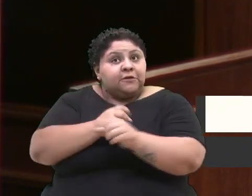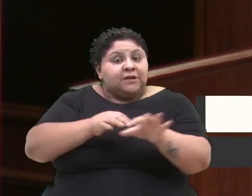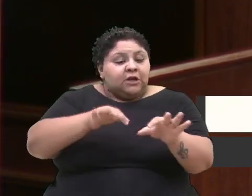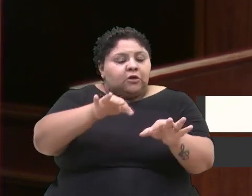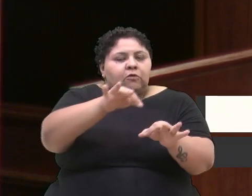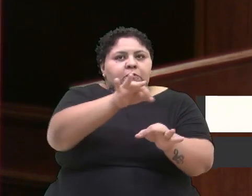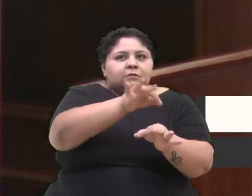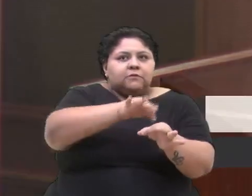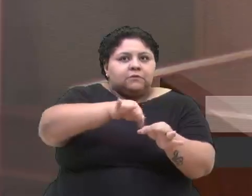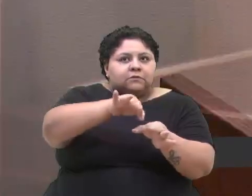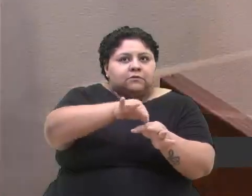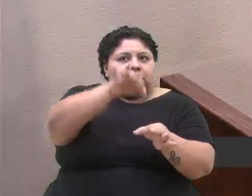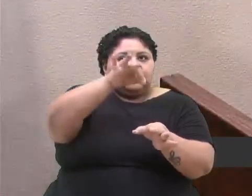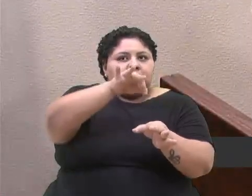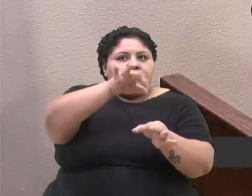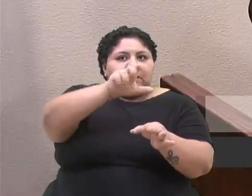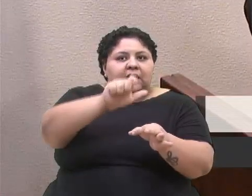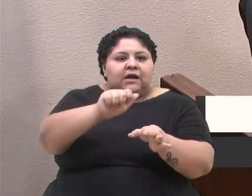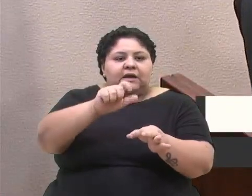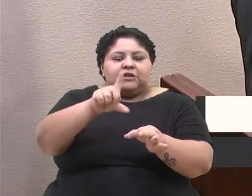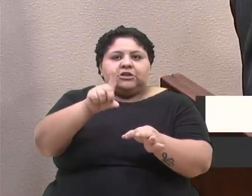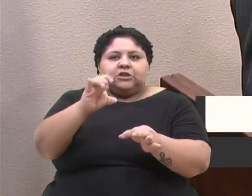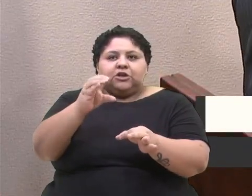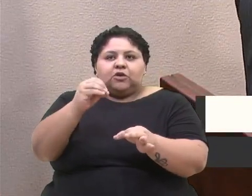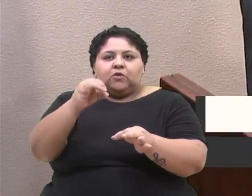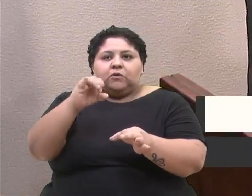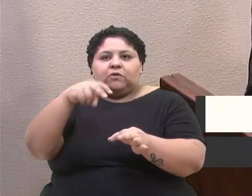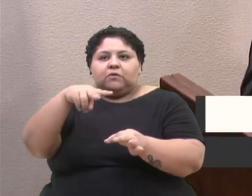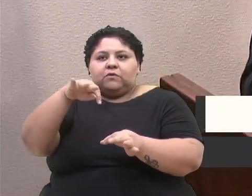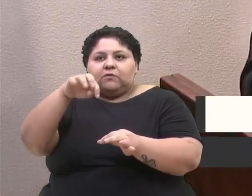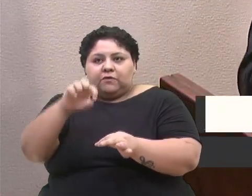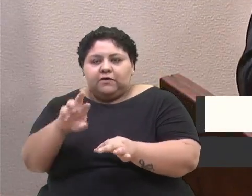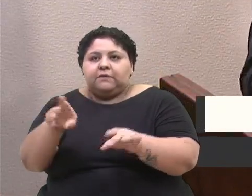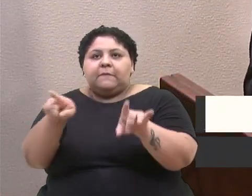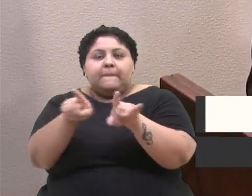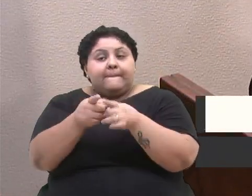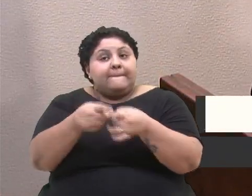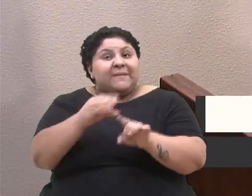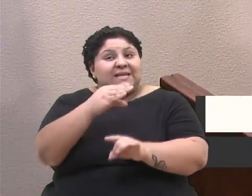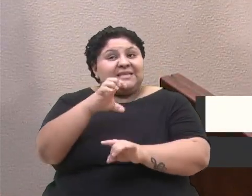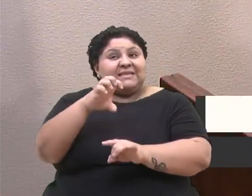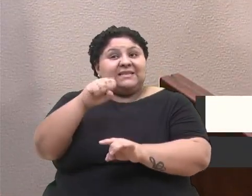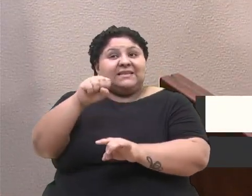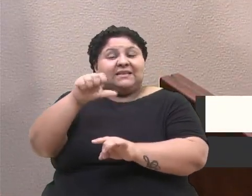consórcio Adquinter, mas a SEASA ela existe desde